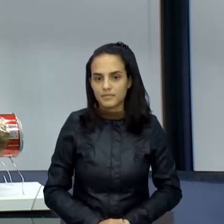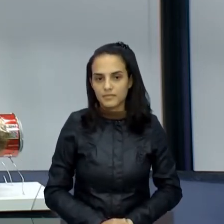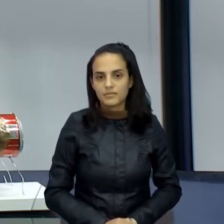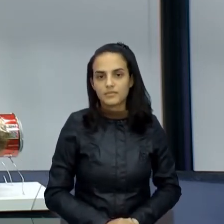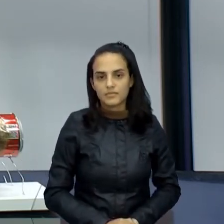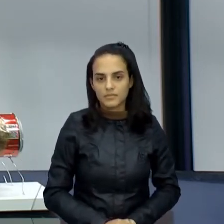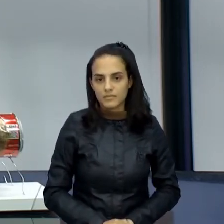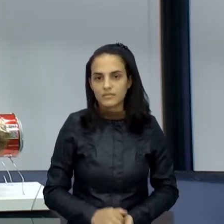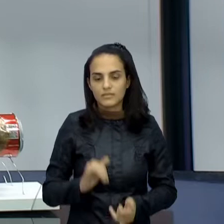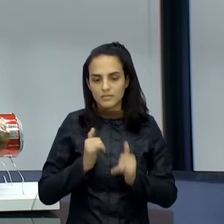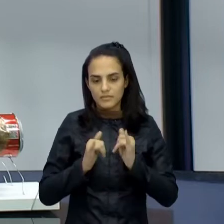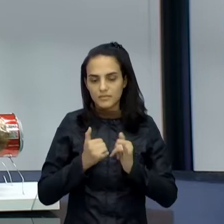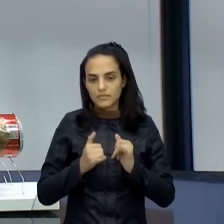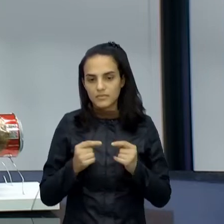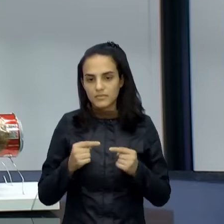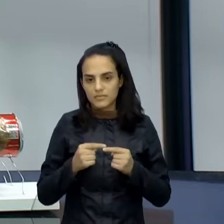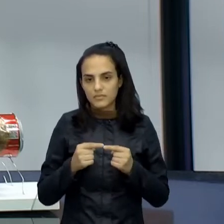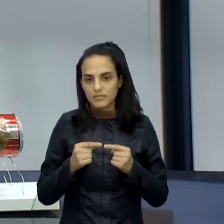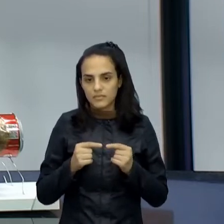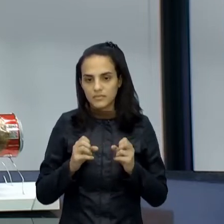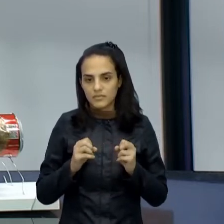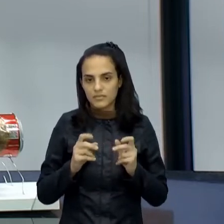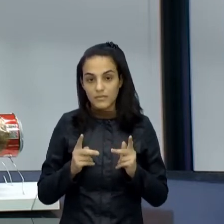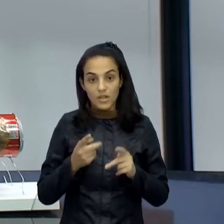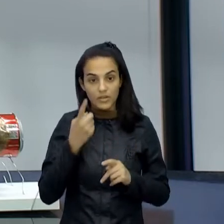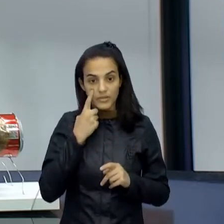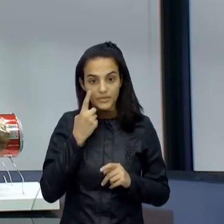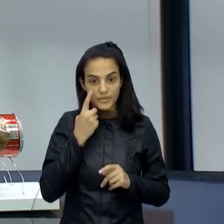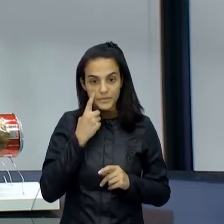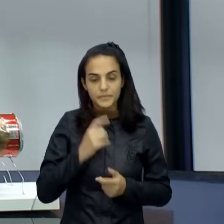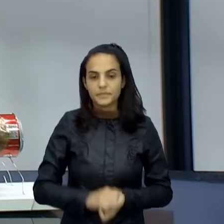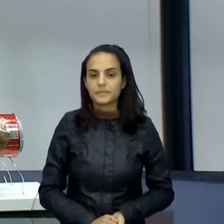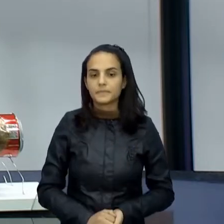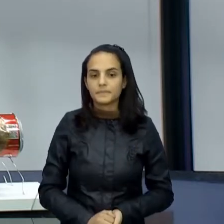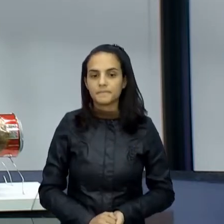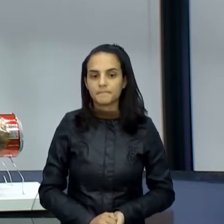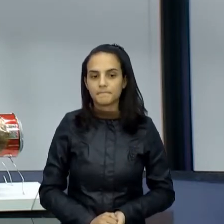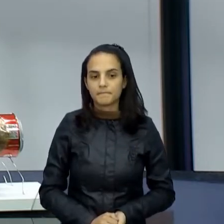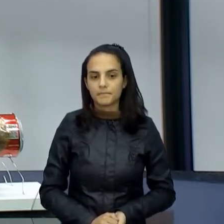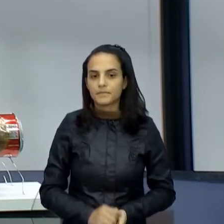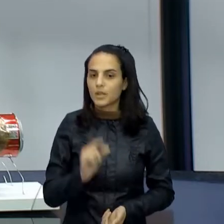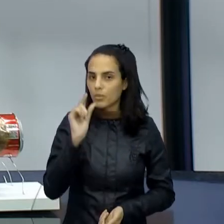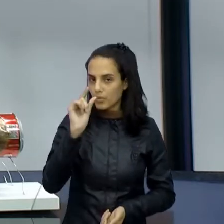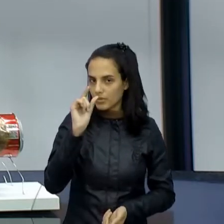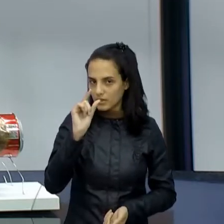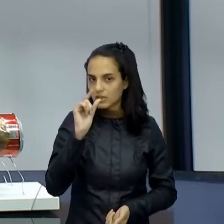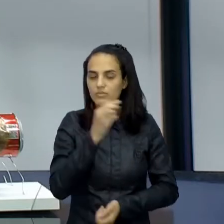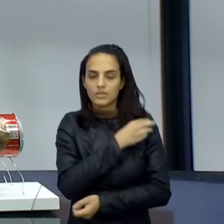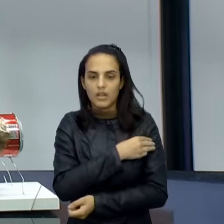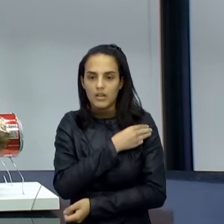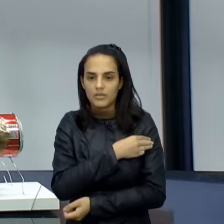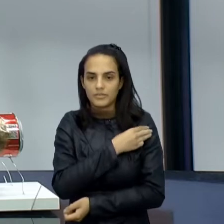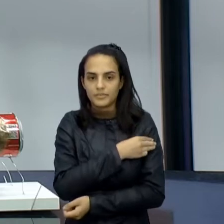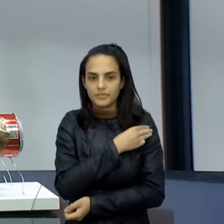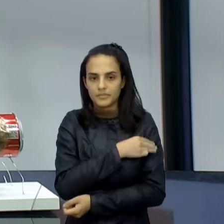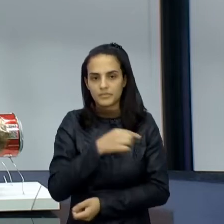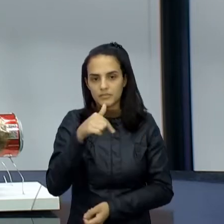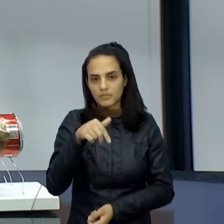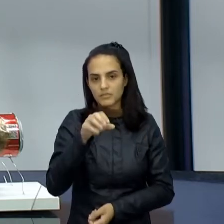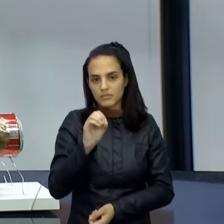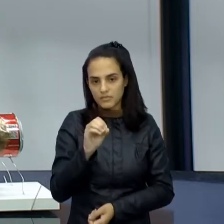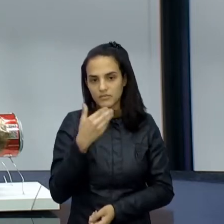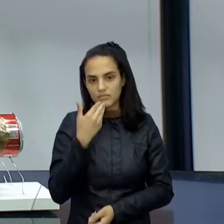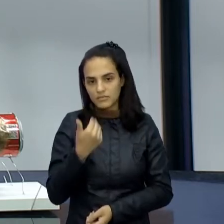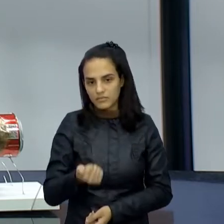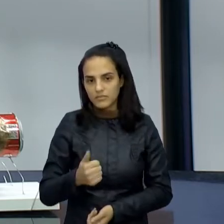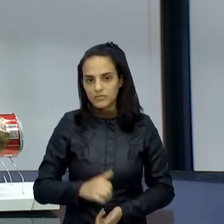faz a eletricidade. Beleza? Então, vamos botar esse trem para funcionar, ó. Colocando aqui um pouquinho de etanol. O álcool 70 é melhor,